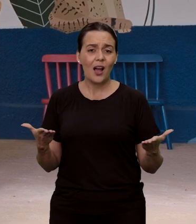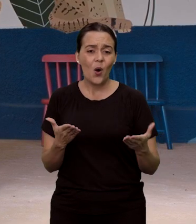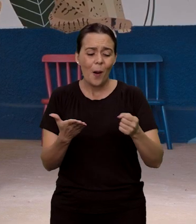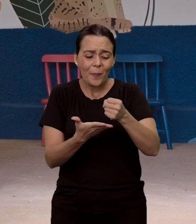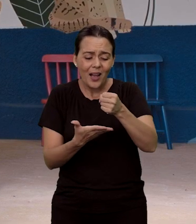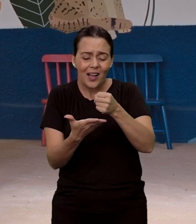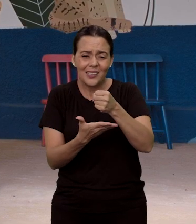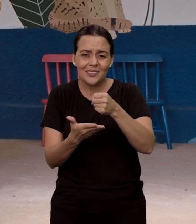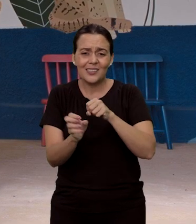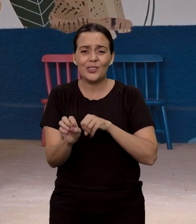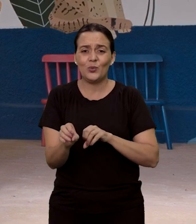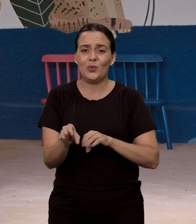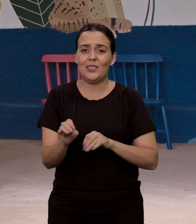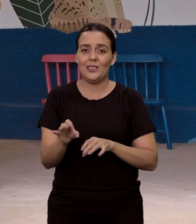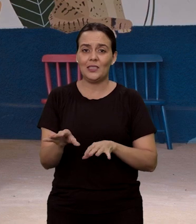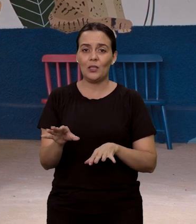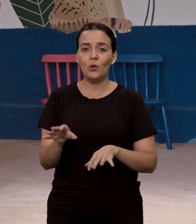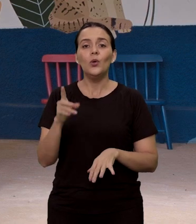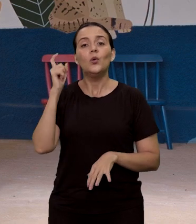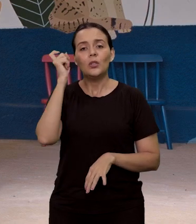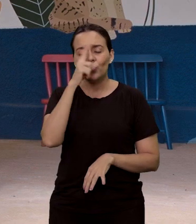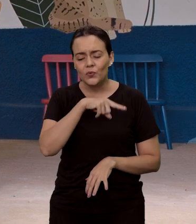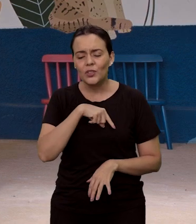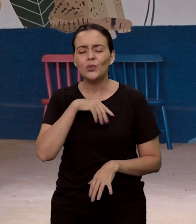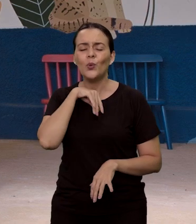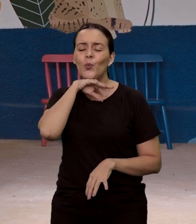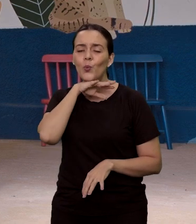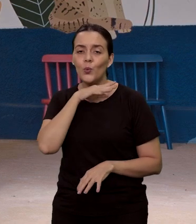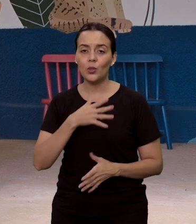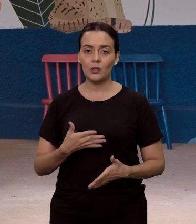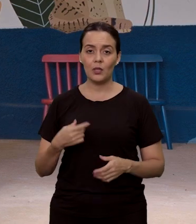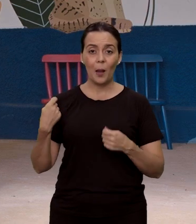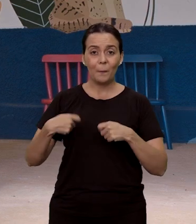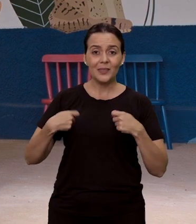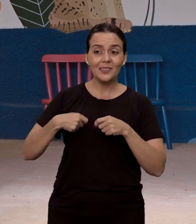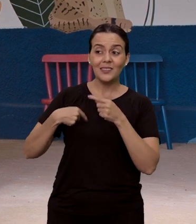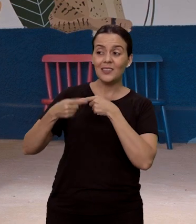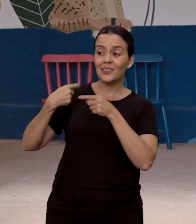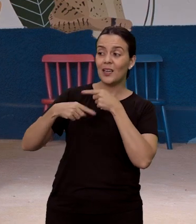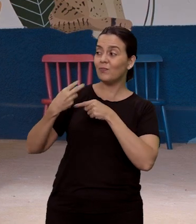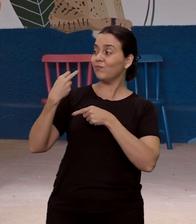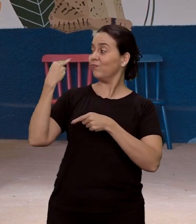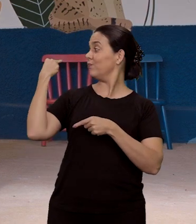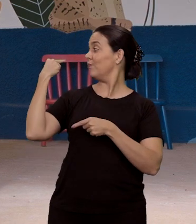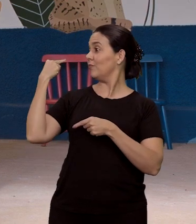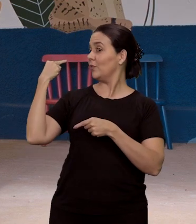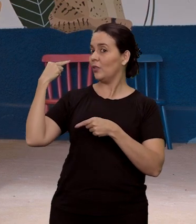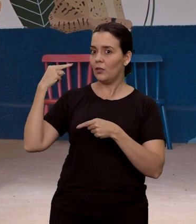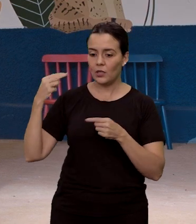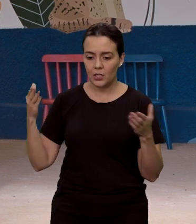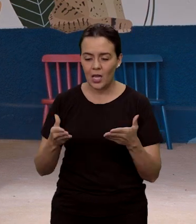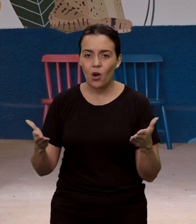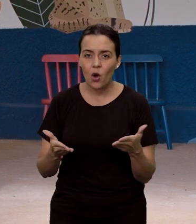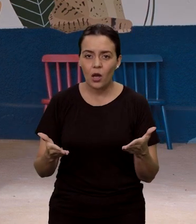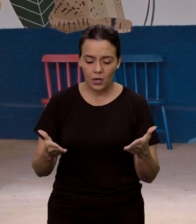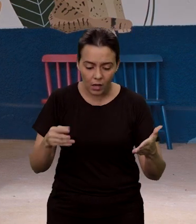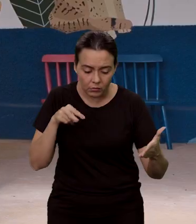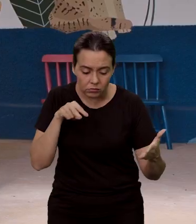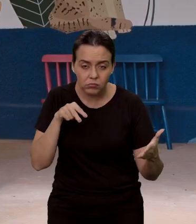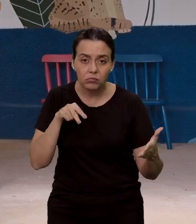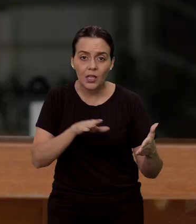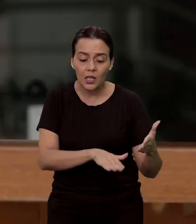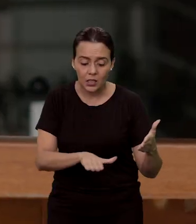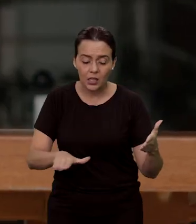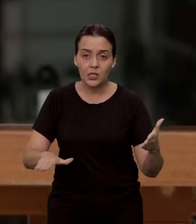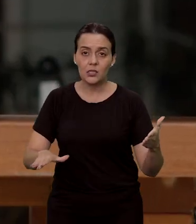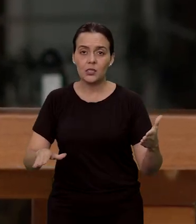educação básica no Brasil. Então, a gente precisa voltar a olhar para as novas gerações. A gente não pode chegar a achar que daqui 5, 10 anos vão ter um monte de